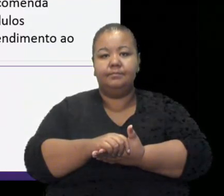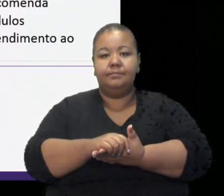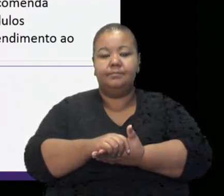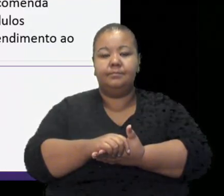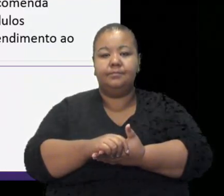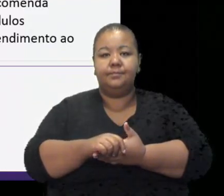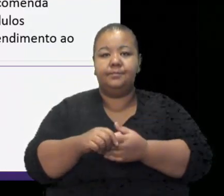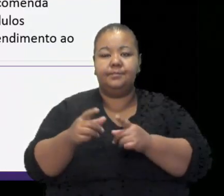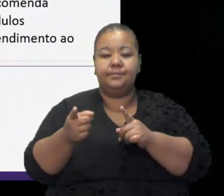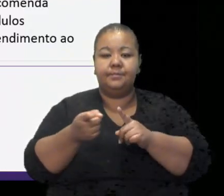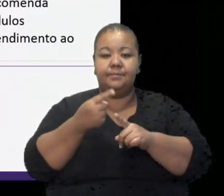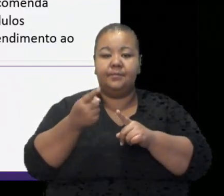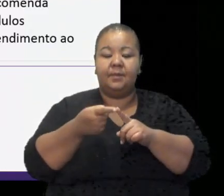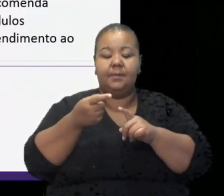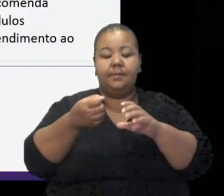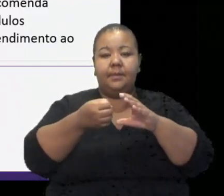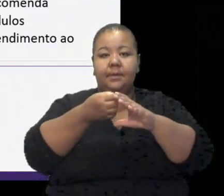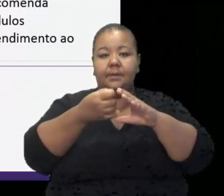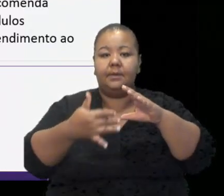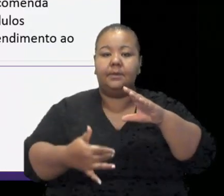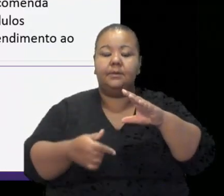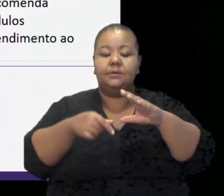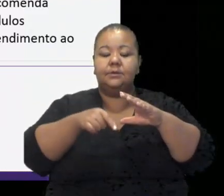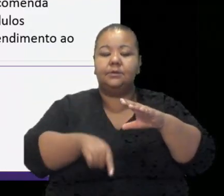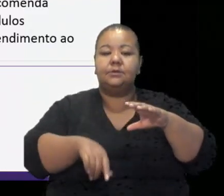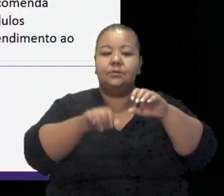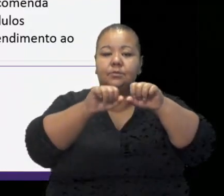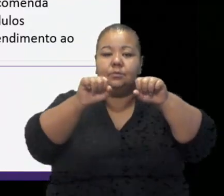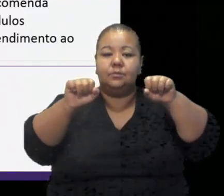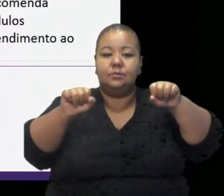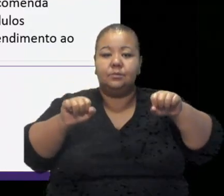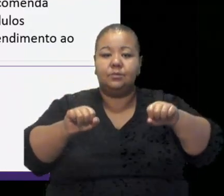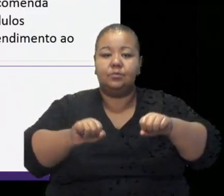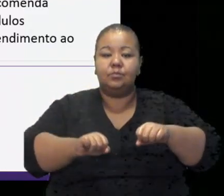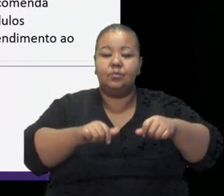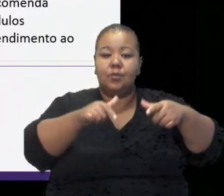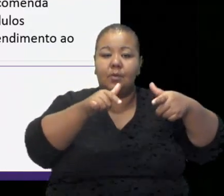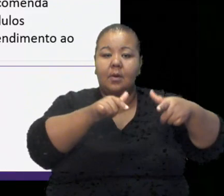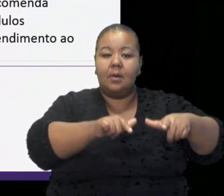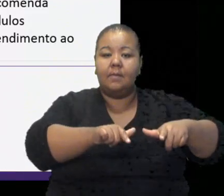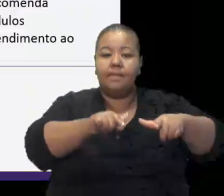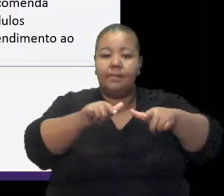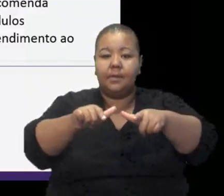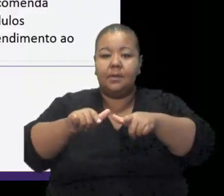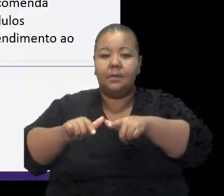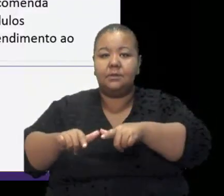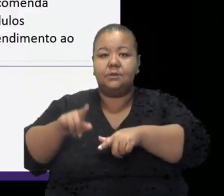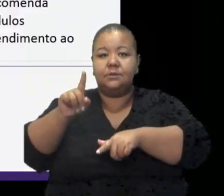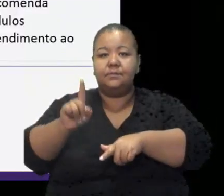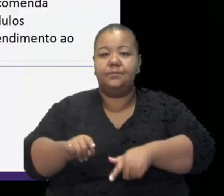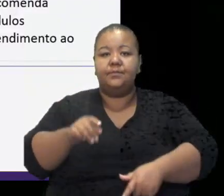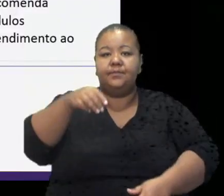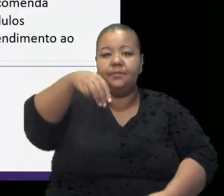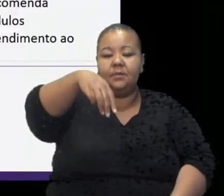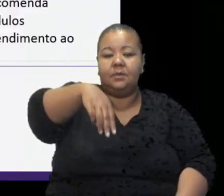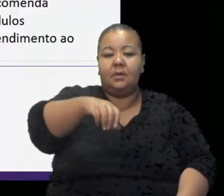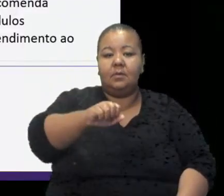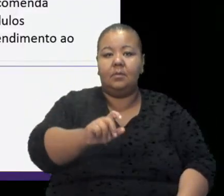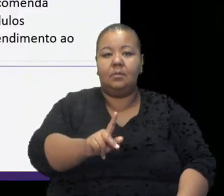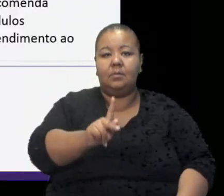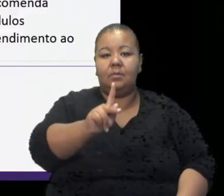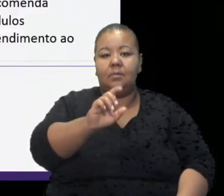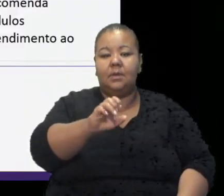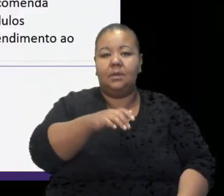A primeira característica do sistema de produção por ambiente é o Make to Stock, né, também